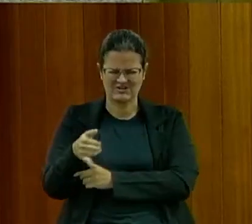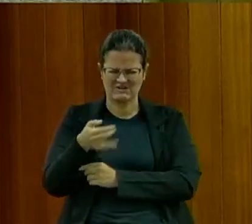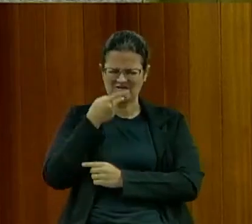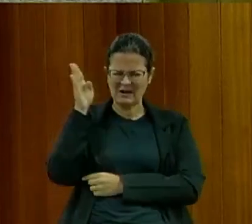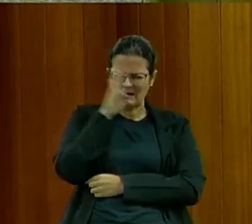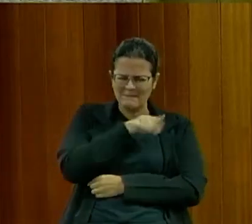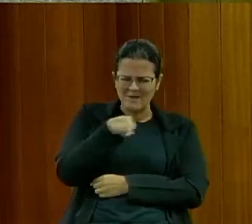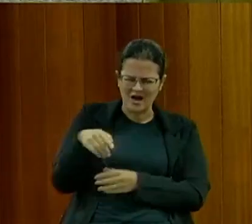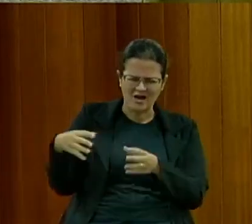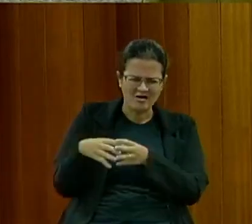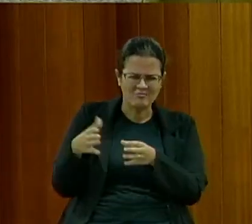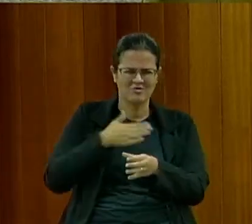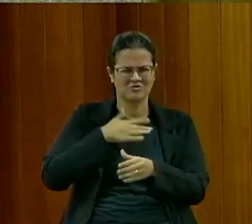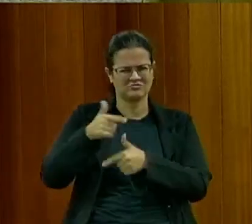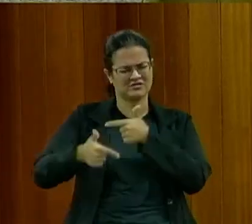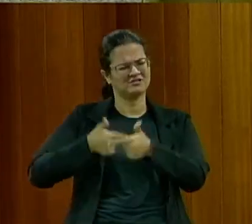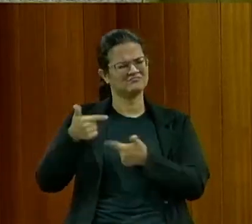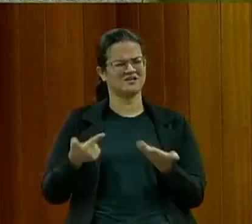fosse para